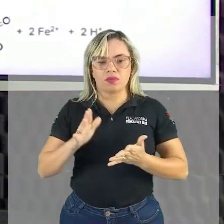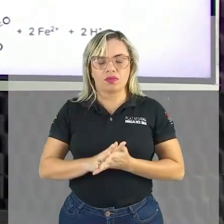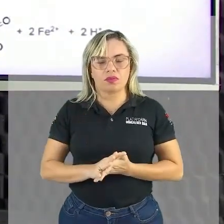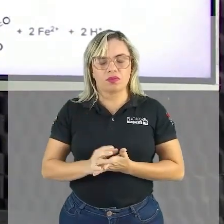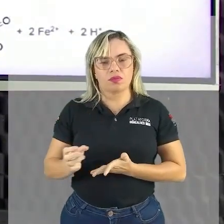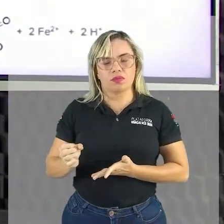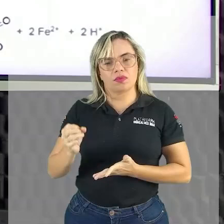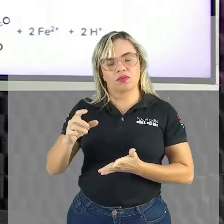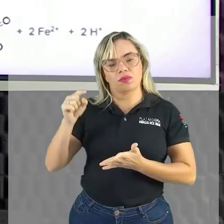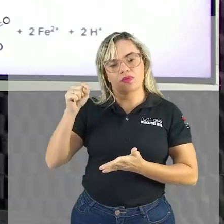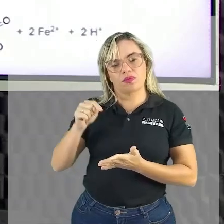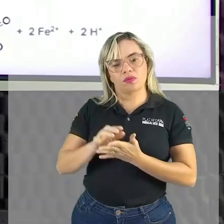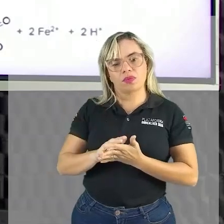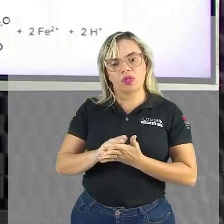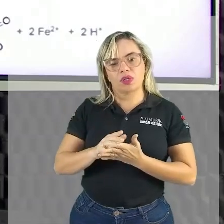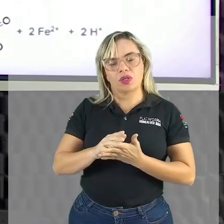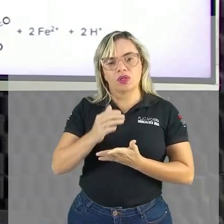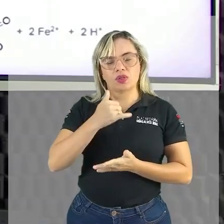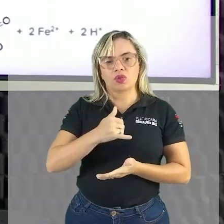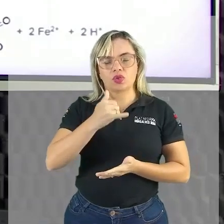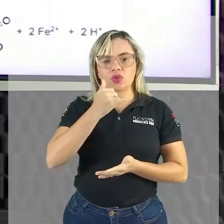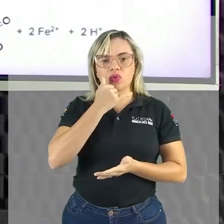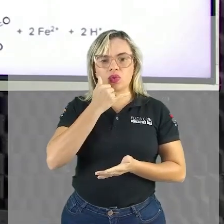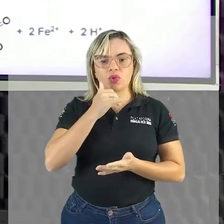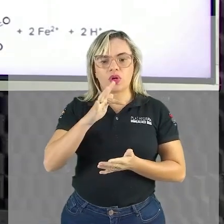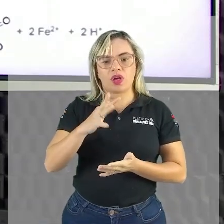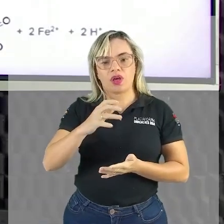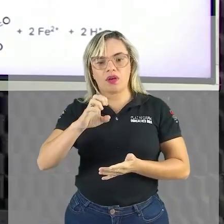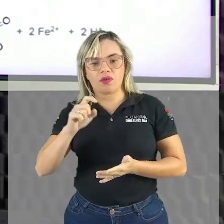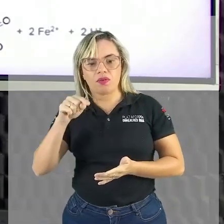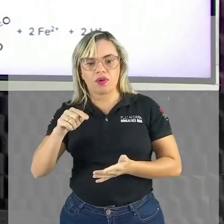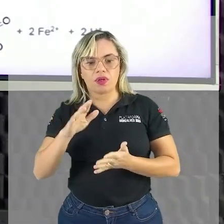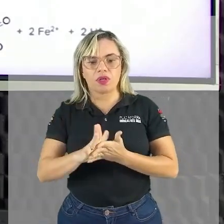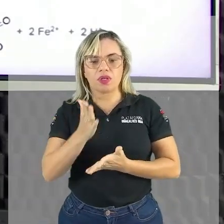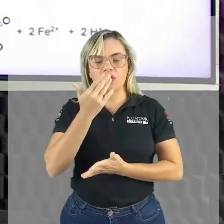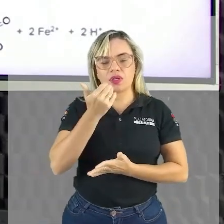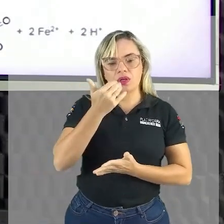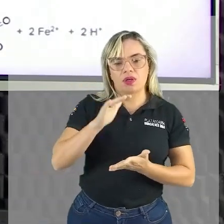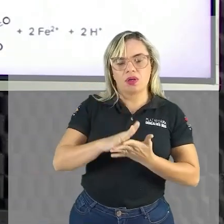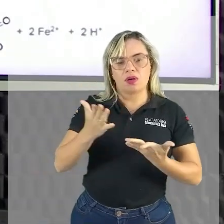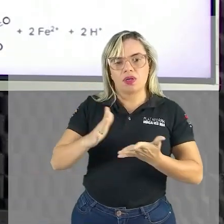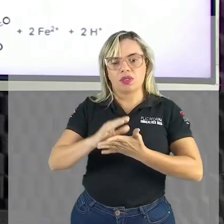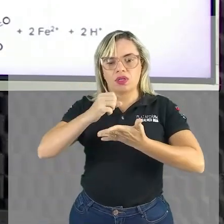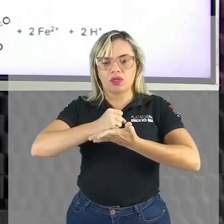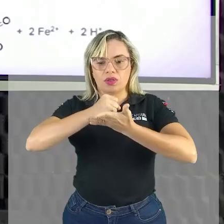nossa alimentação, pois ajuda a prevenir doenças como a anemia.